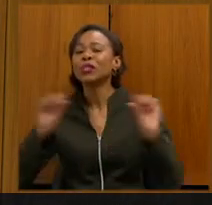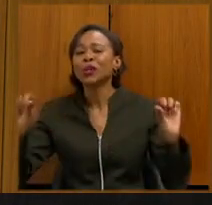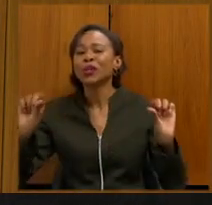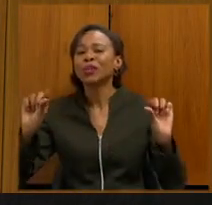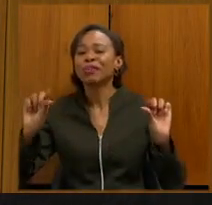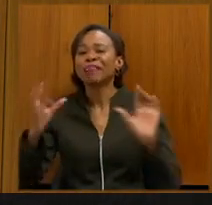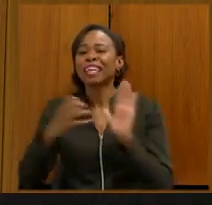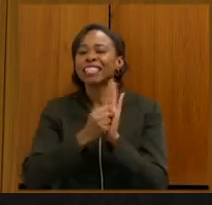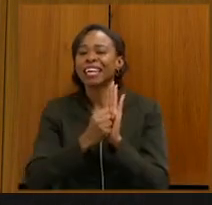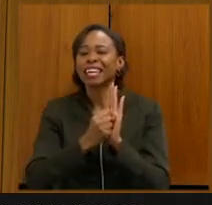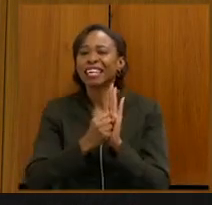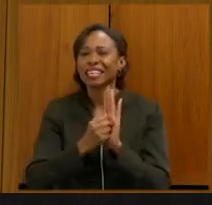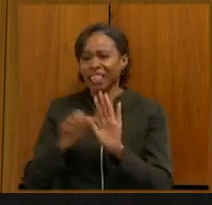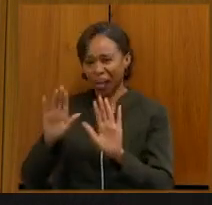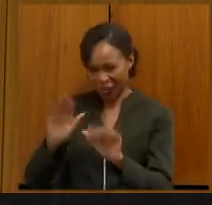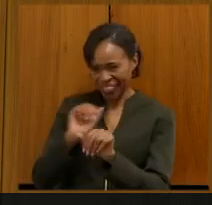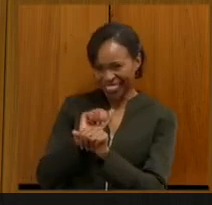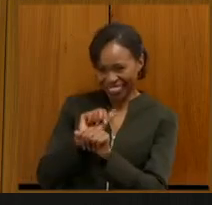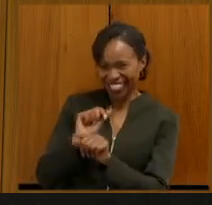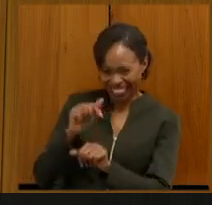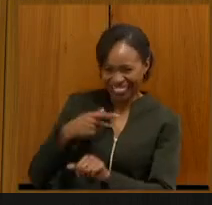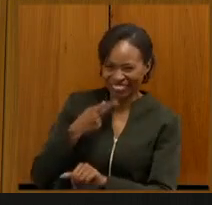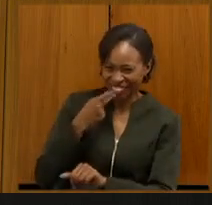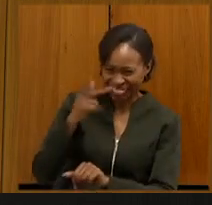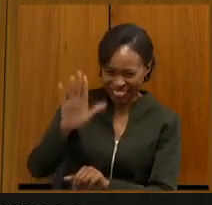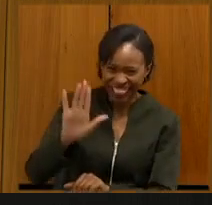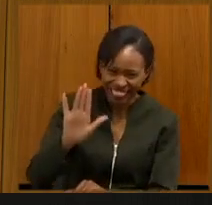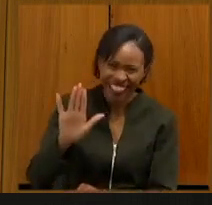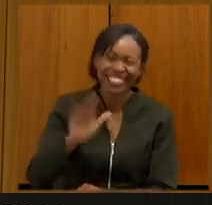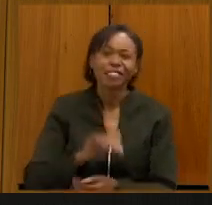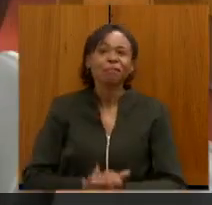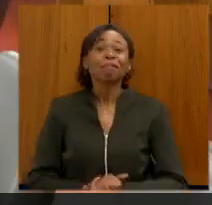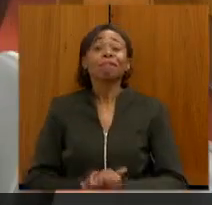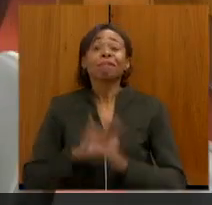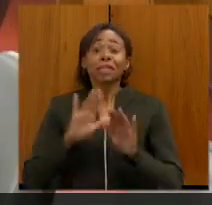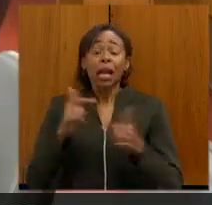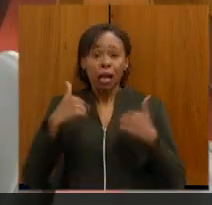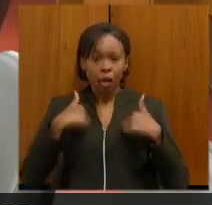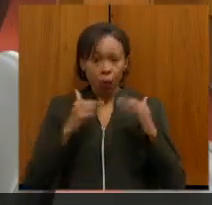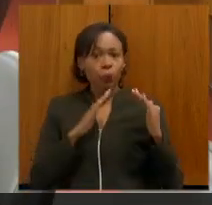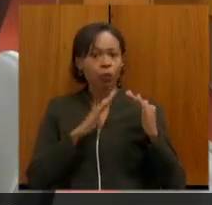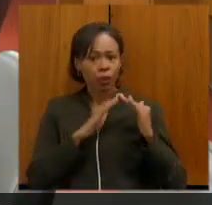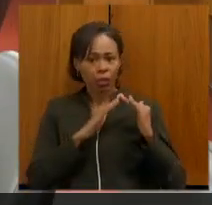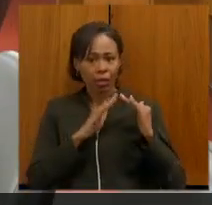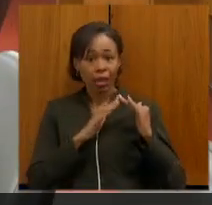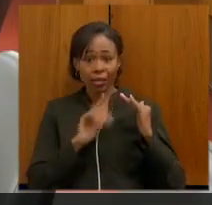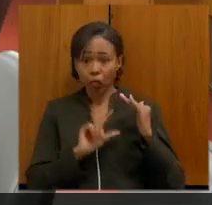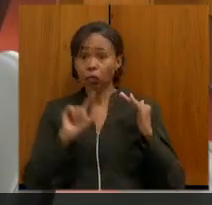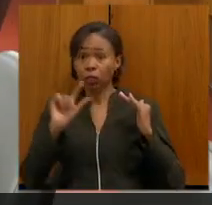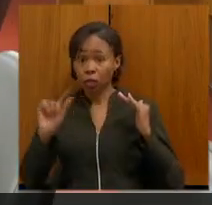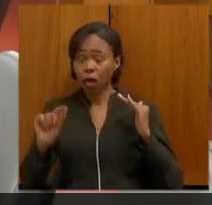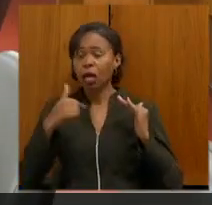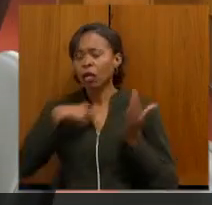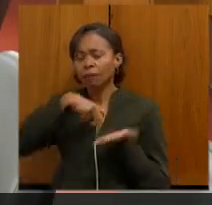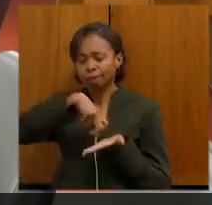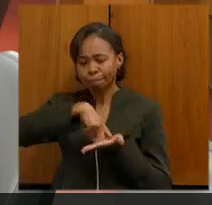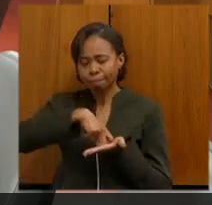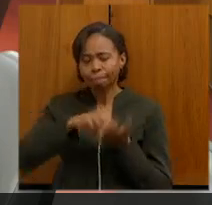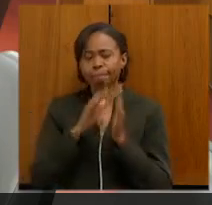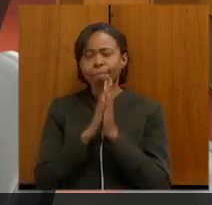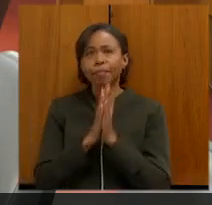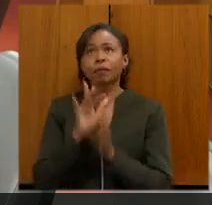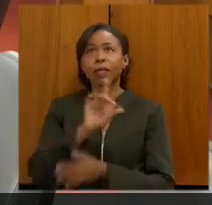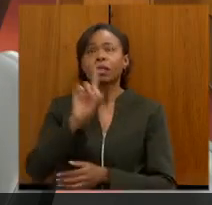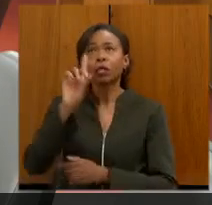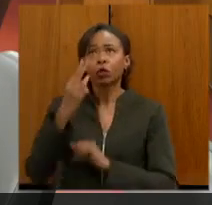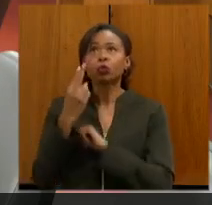registrado na casa tá nós vamos chegar lá não achei é quando eu saio da minha casa eu dobro joelho em terra e falo com Deus